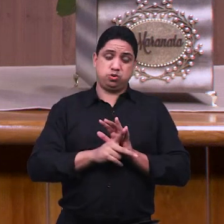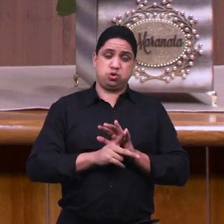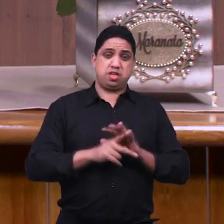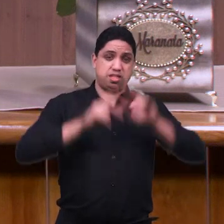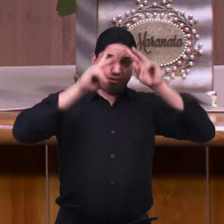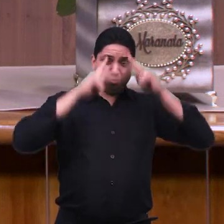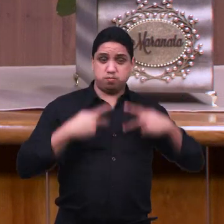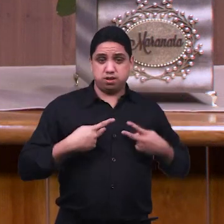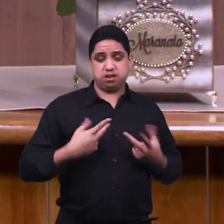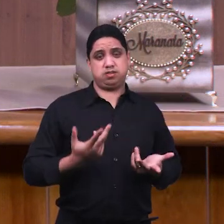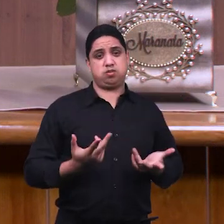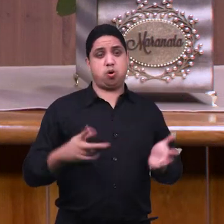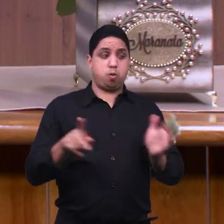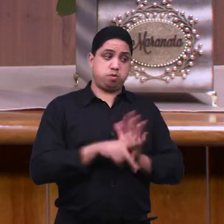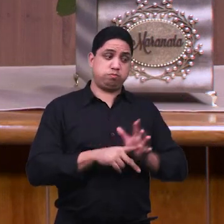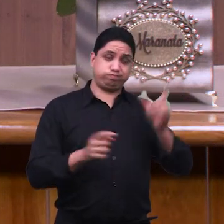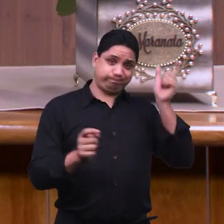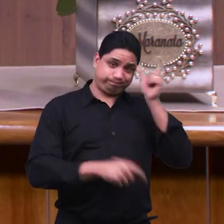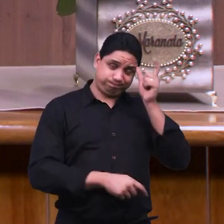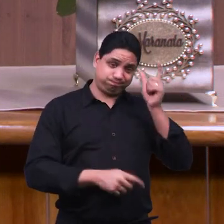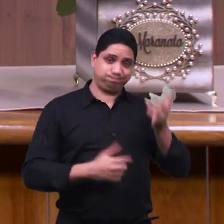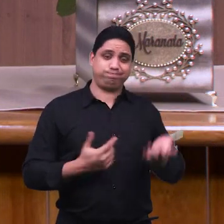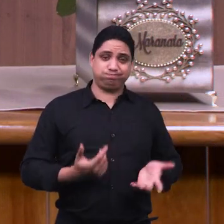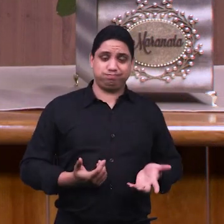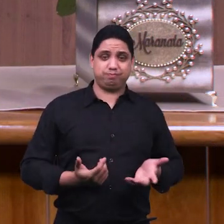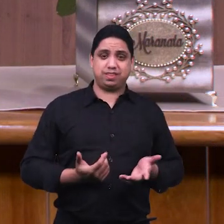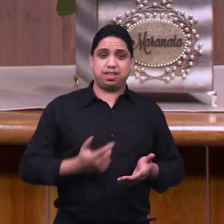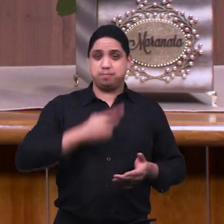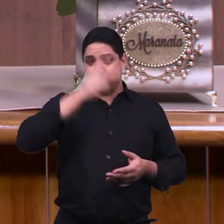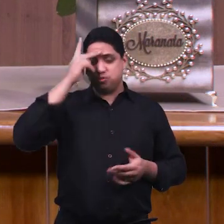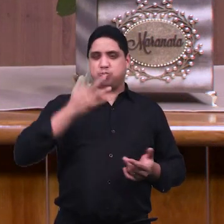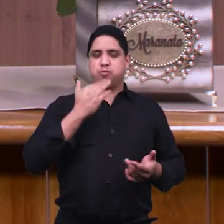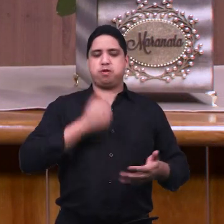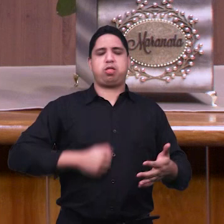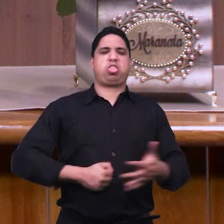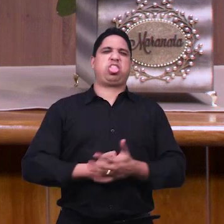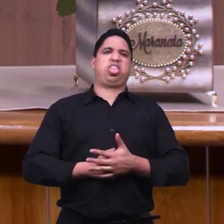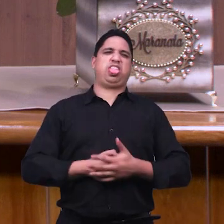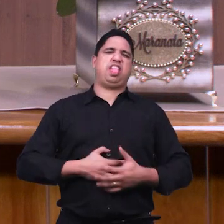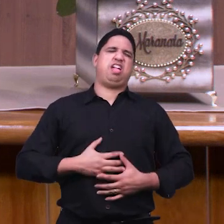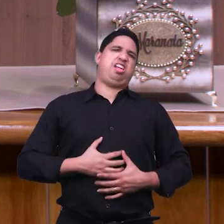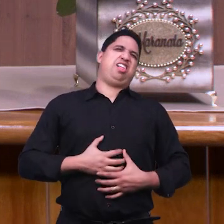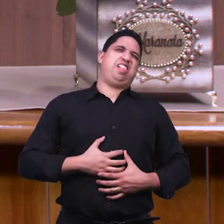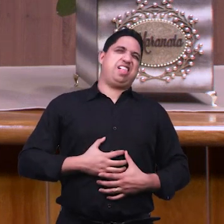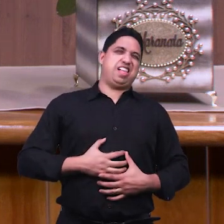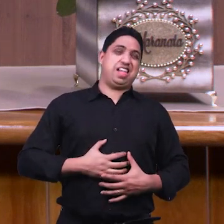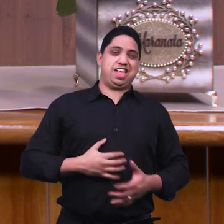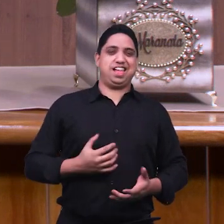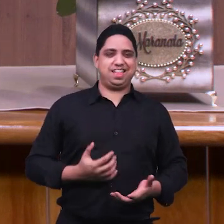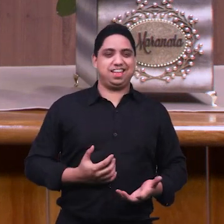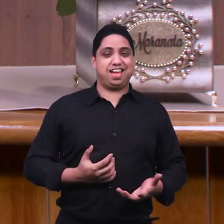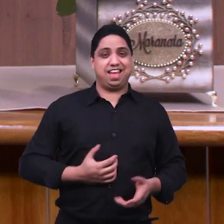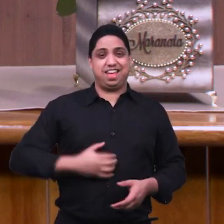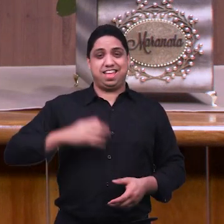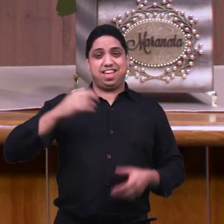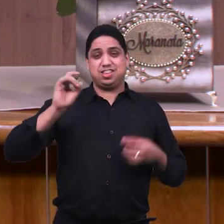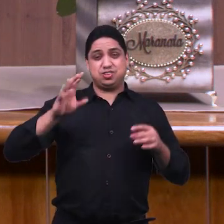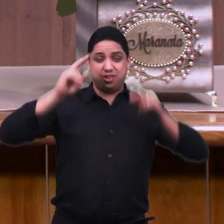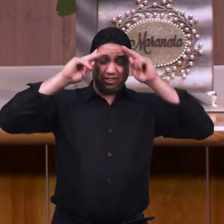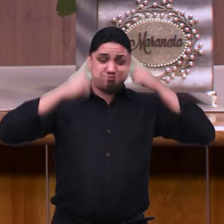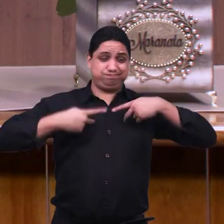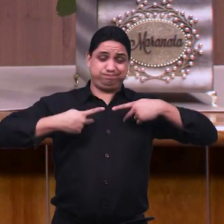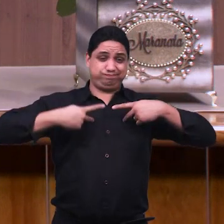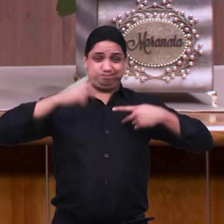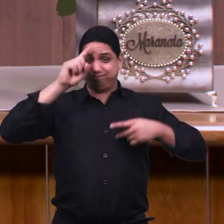que são verdadeiro pesadelo, sonho que a pessoa comeu muita coisa, está com tanto peso, coisas que não é Deus falando, é